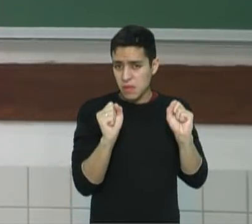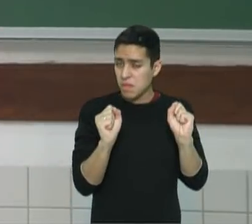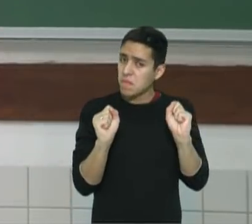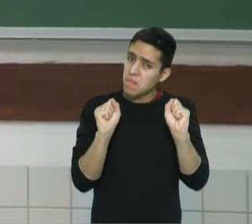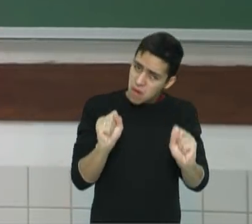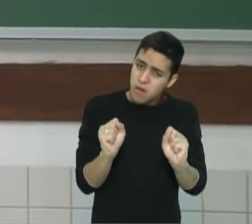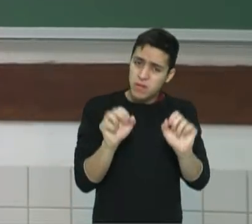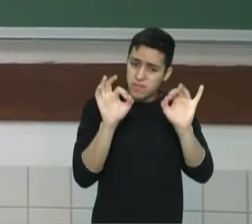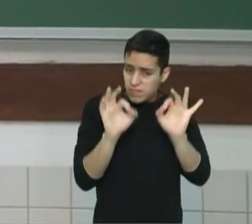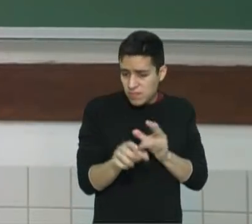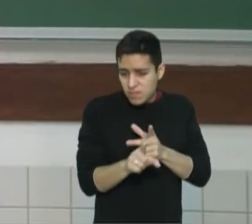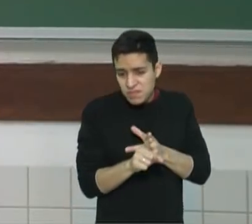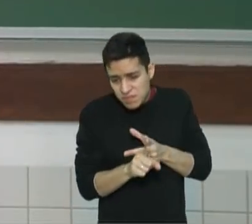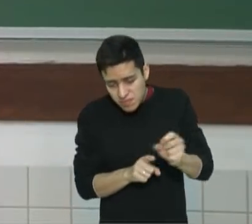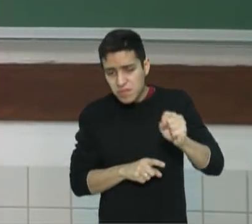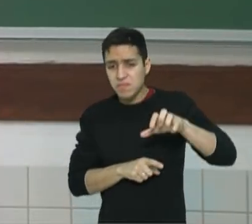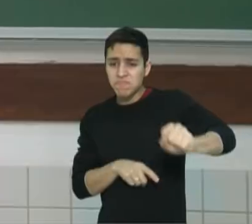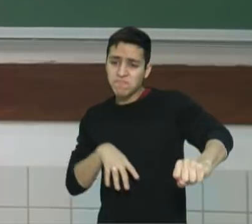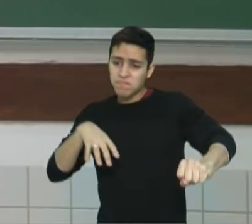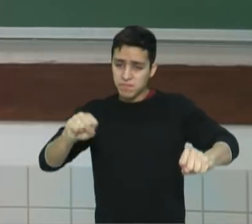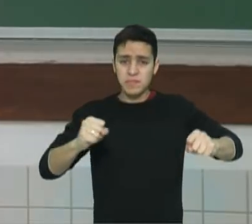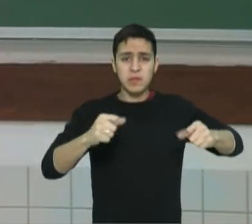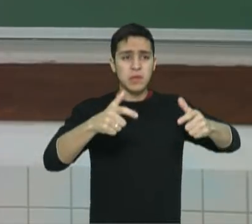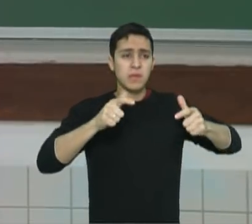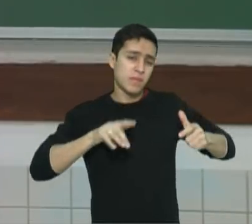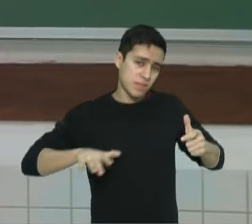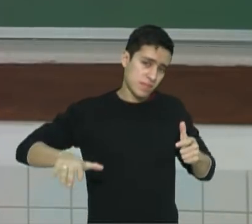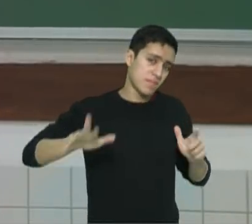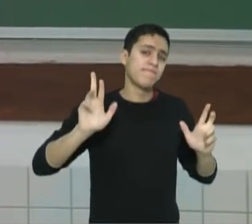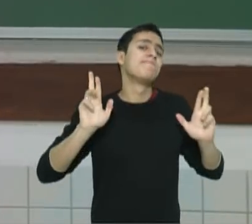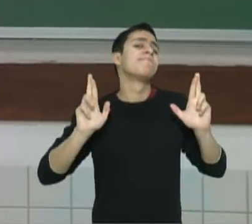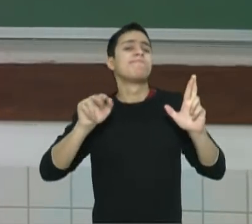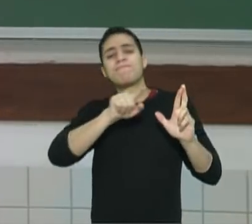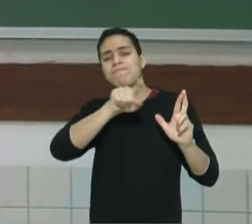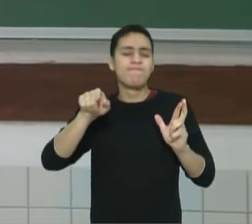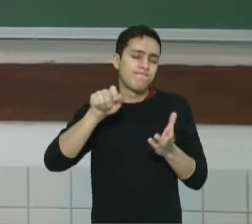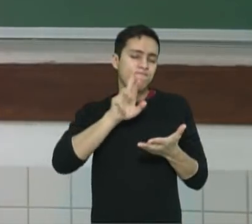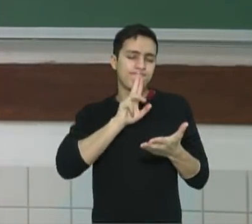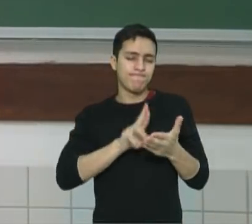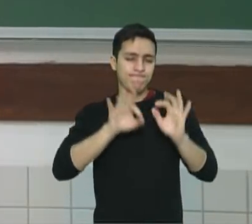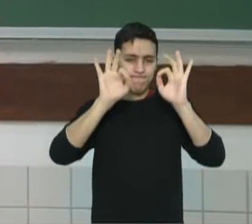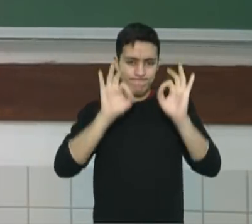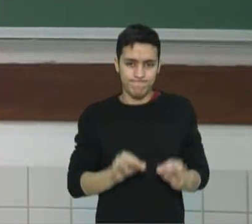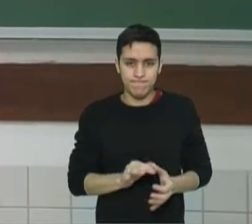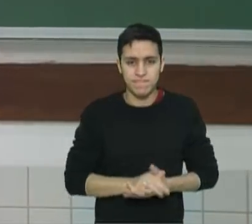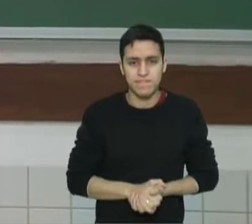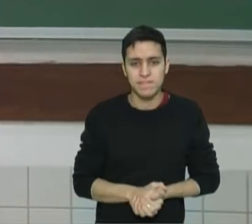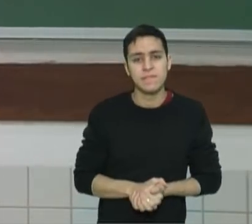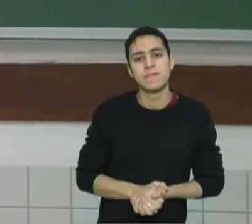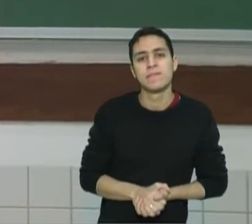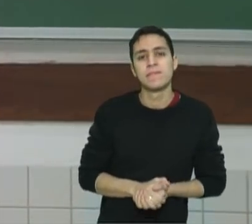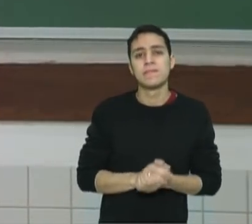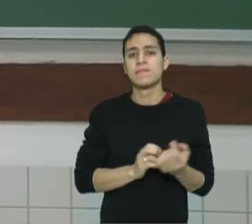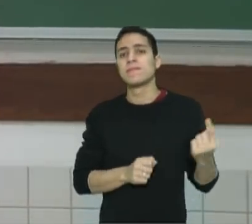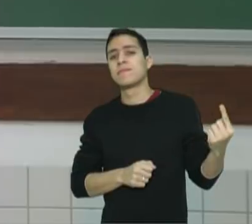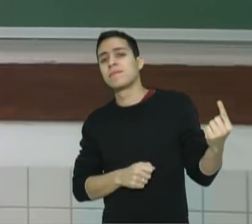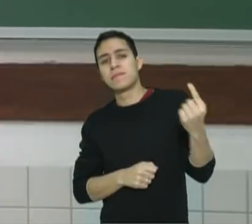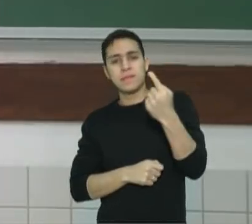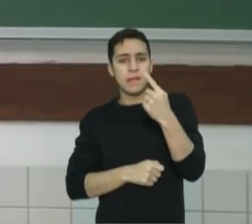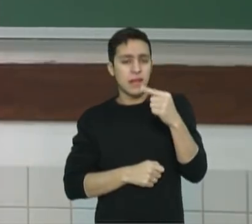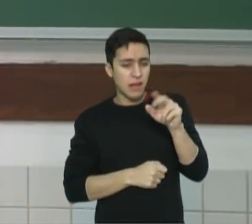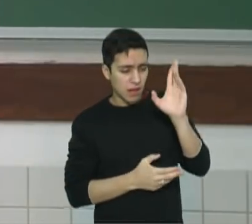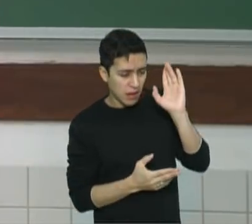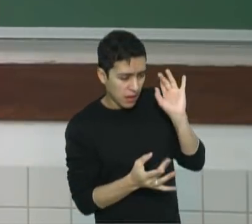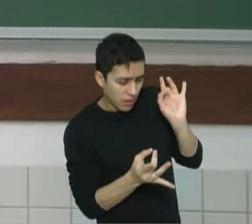uma conquista de territórios, ok? Espero que vocês tenham feito direitinho. Aí vamos buscar uma situação mais